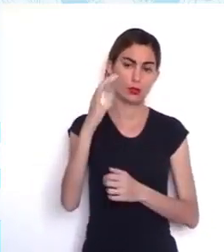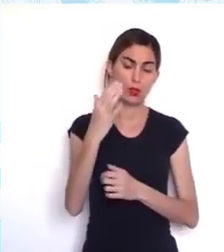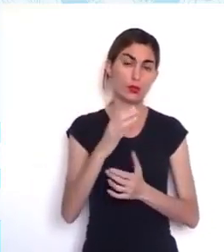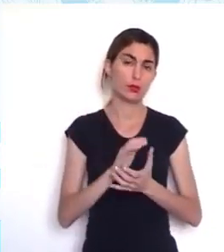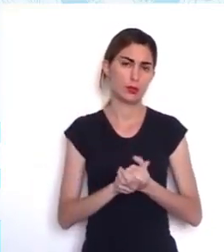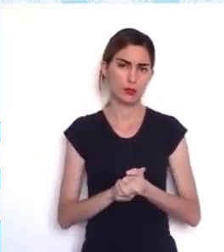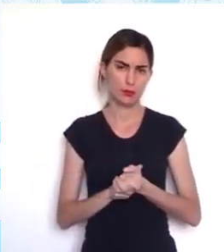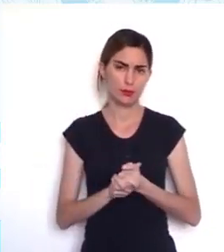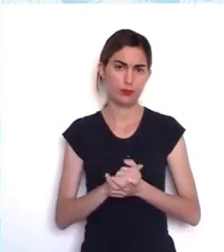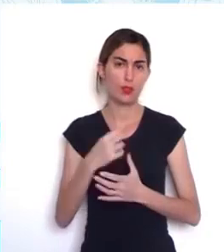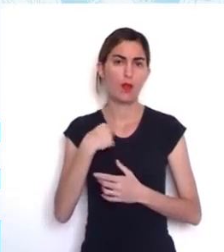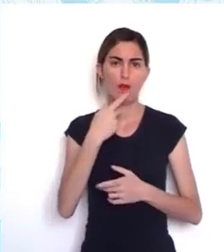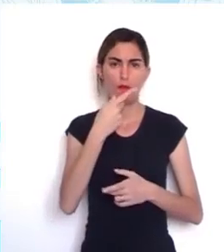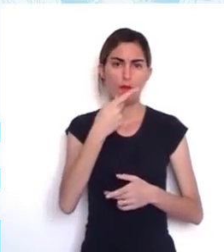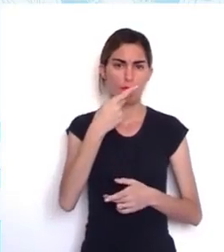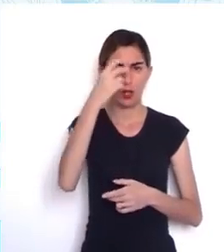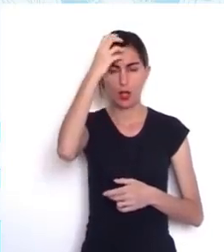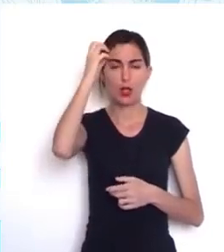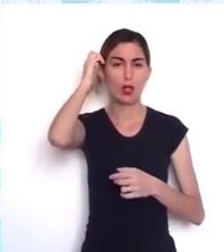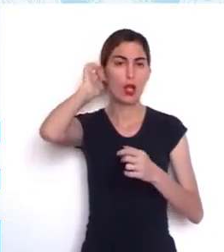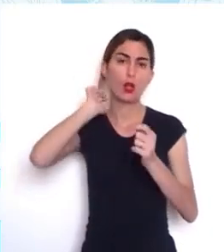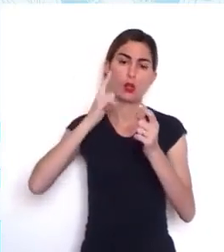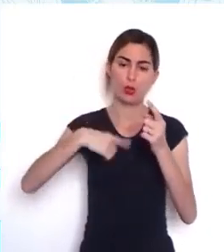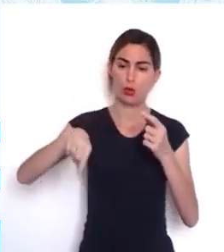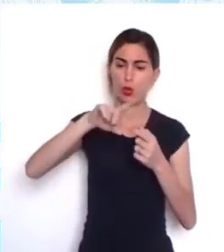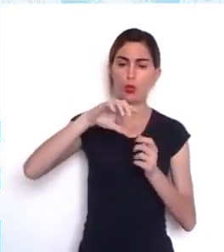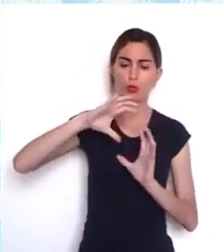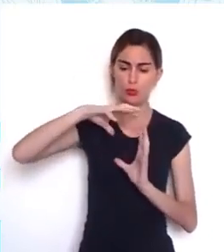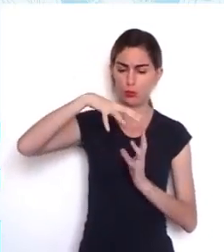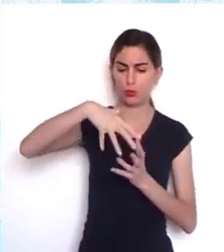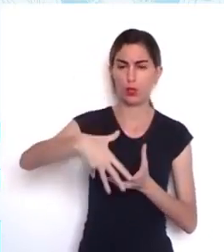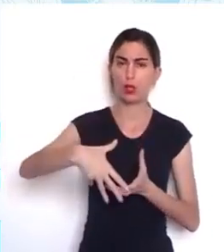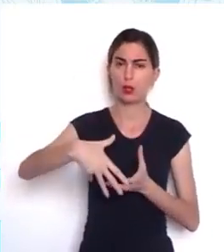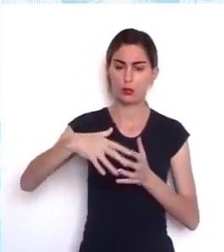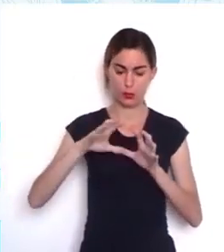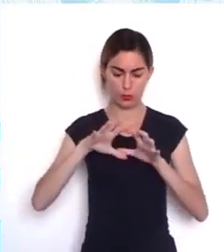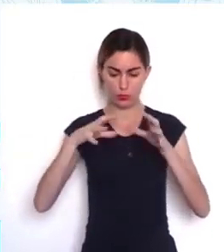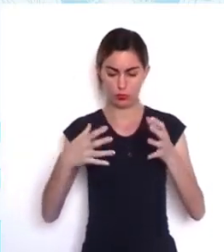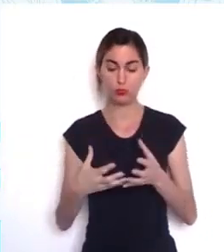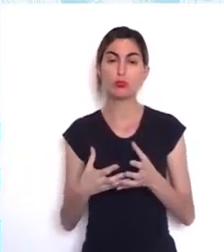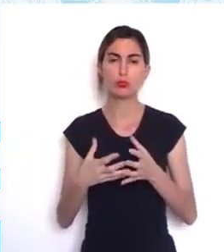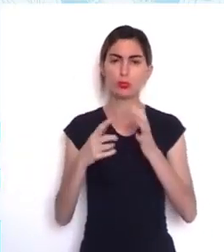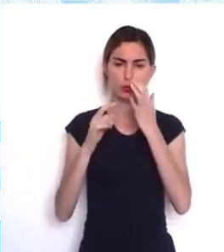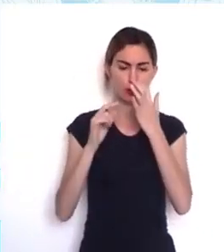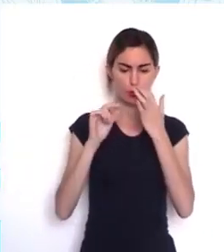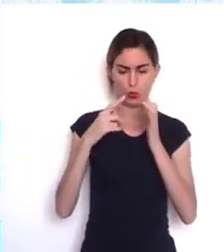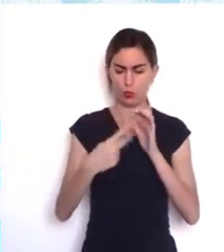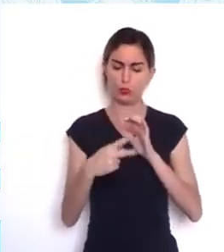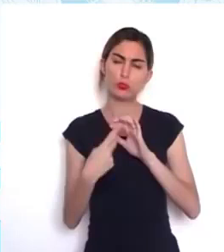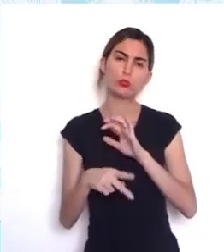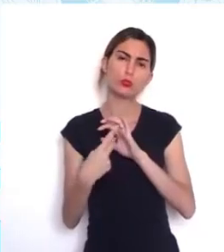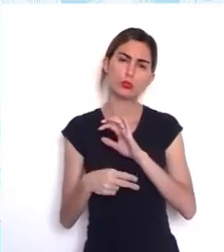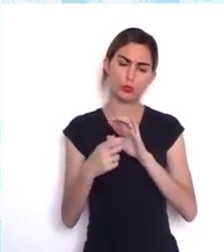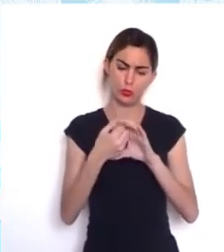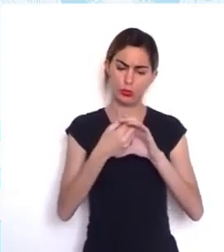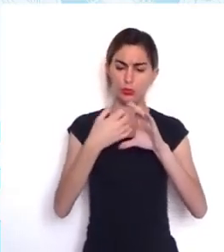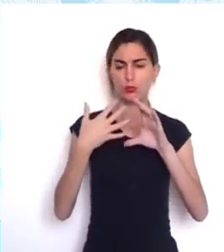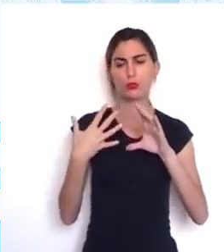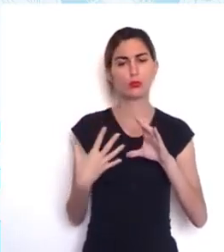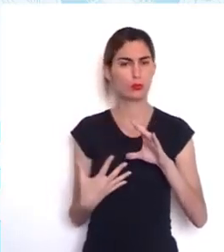de ciências. Iremos falar sobre o nosso planeta, sobre o planeta Terra, sobre